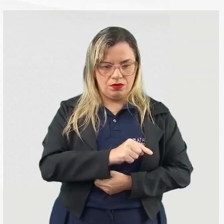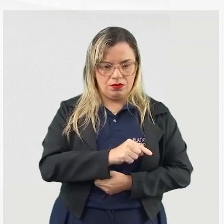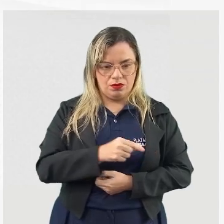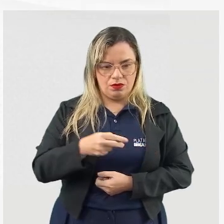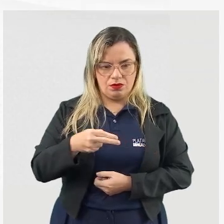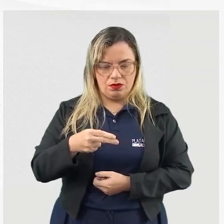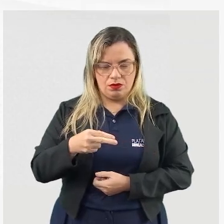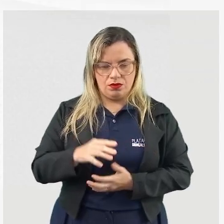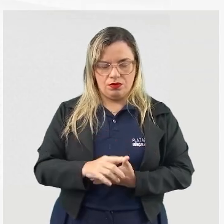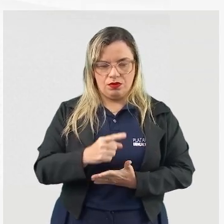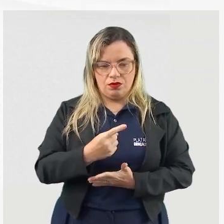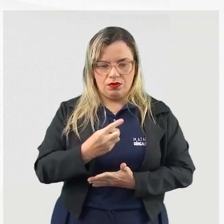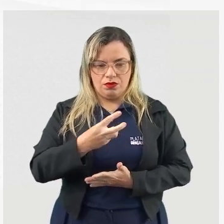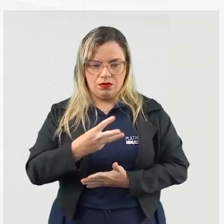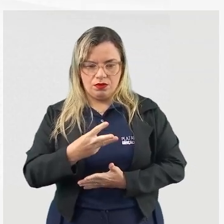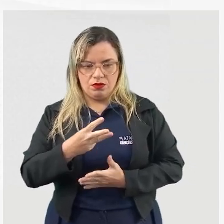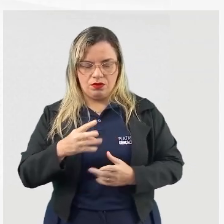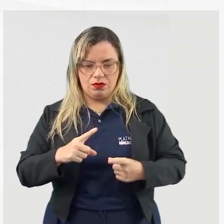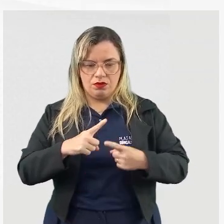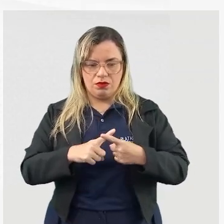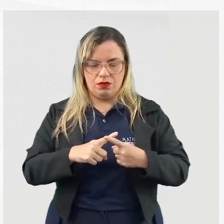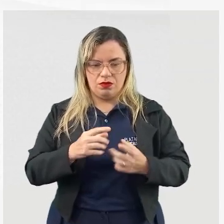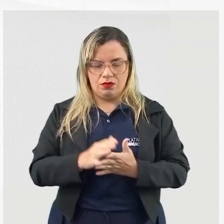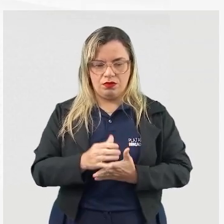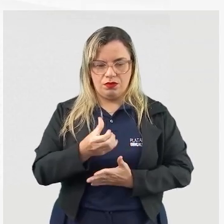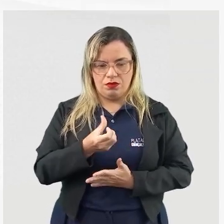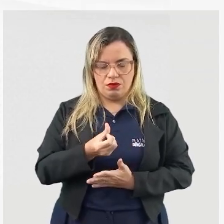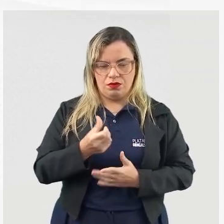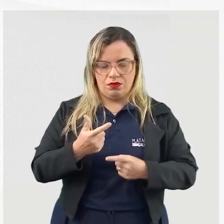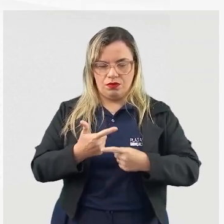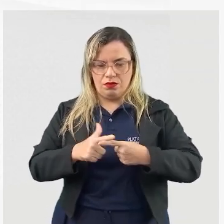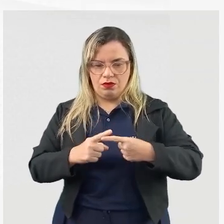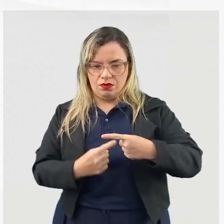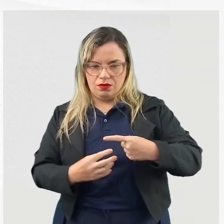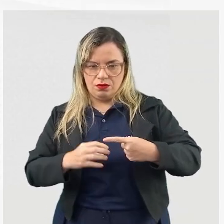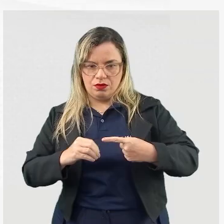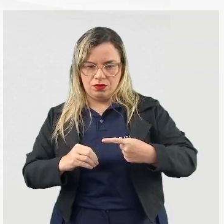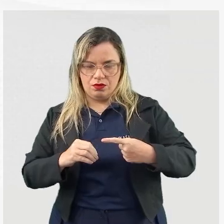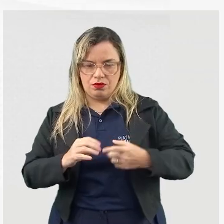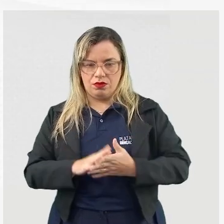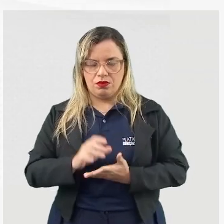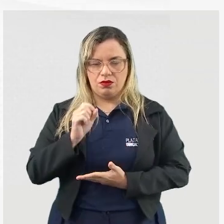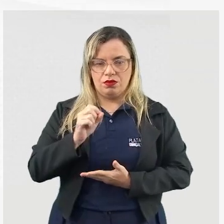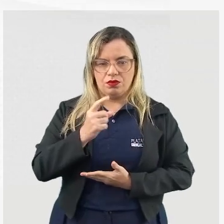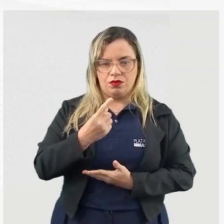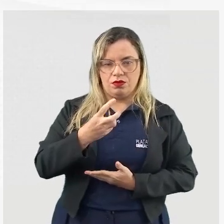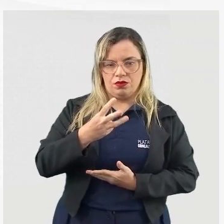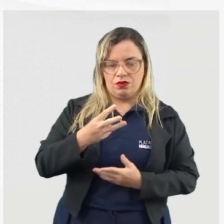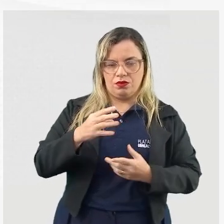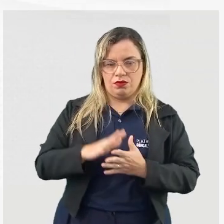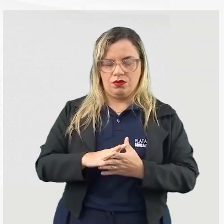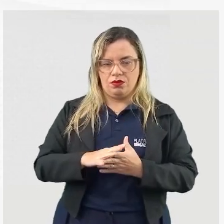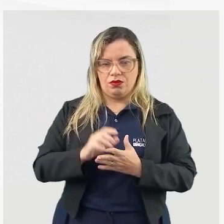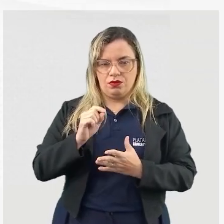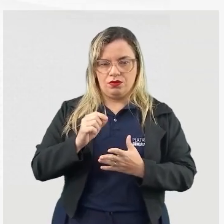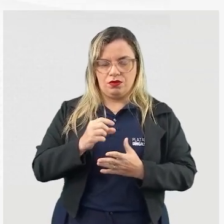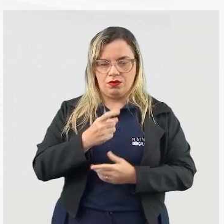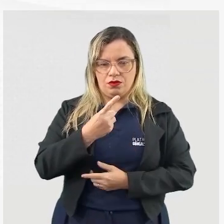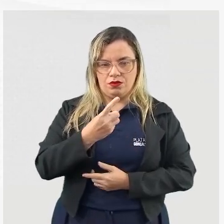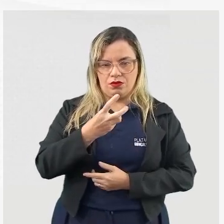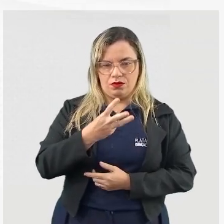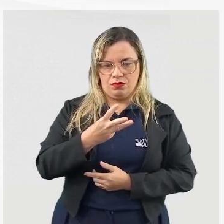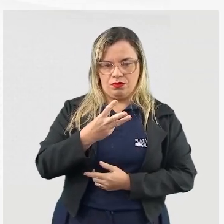ficou 13 vezes 6 dividido por 10. Vamos fazer a conta aqui do 13 vezes 6.